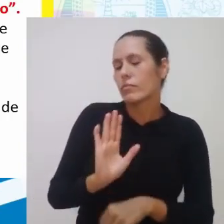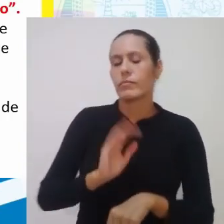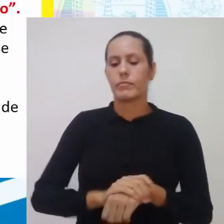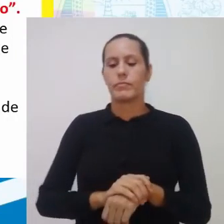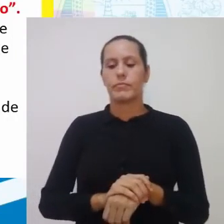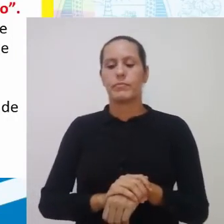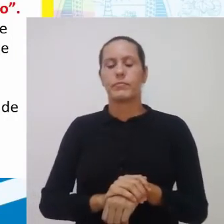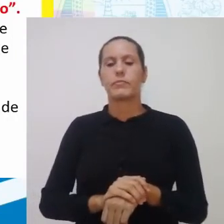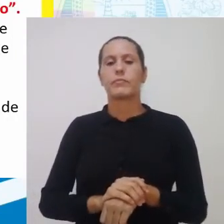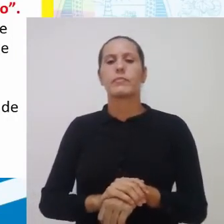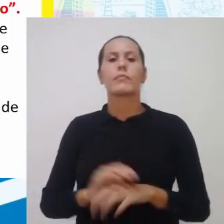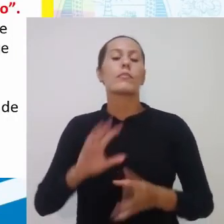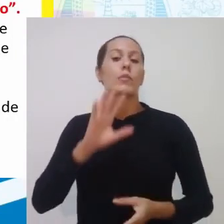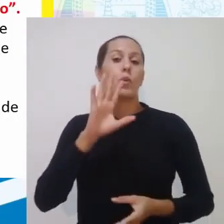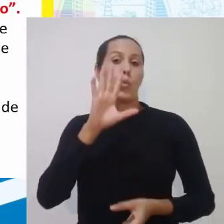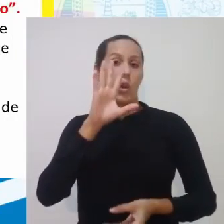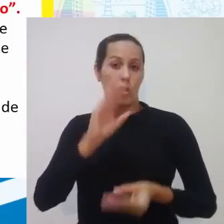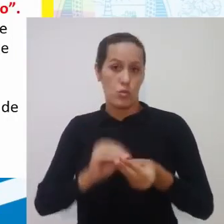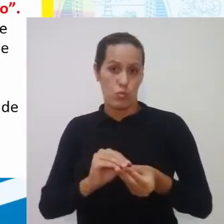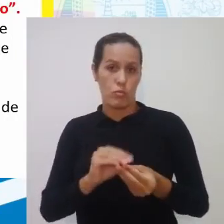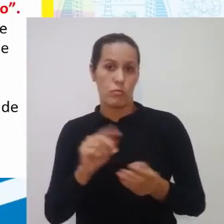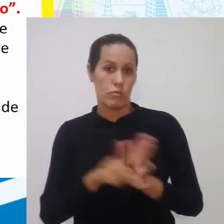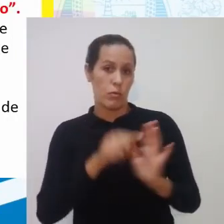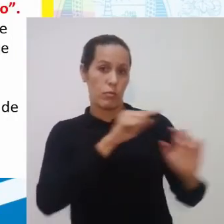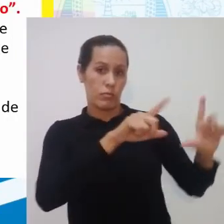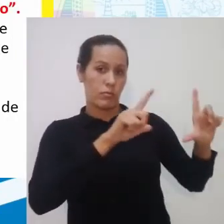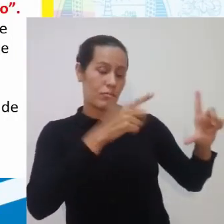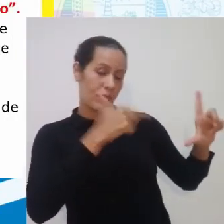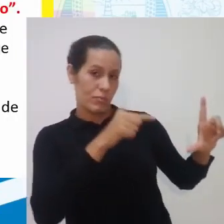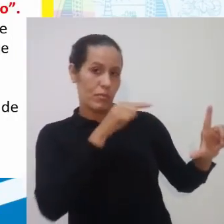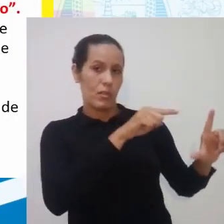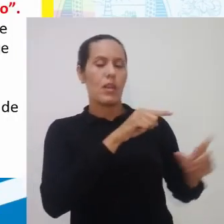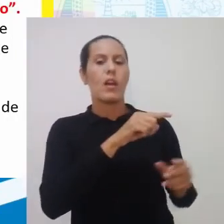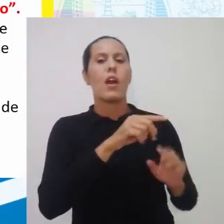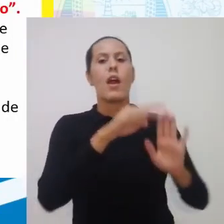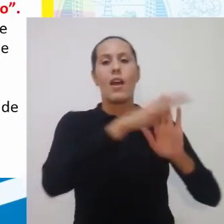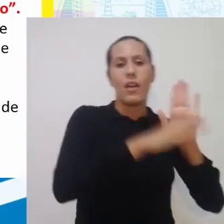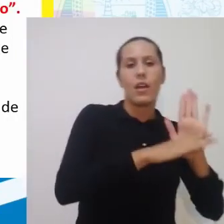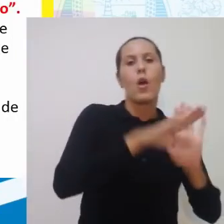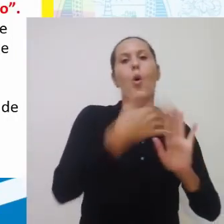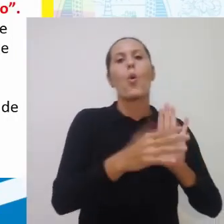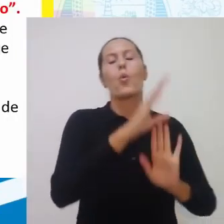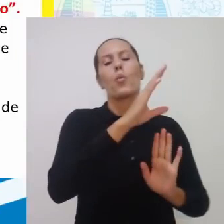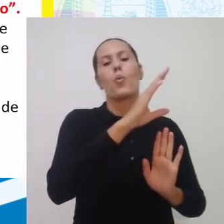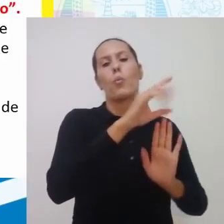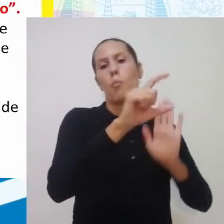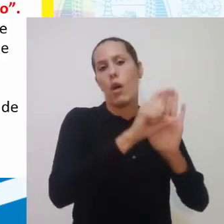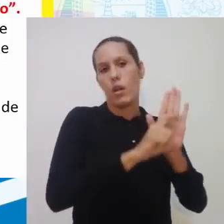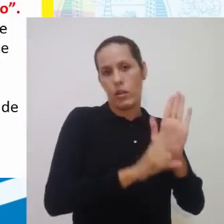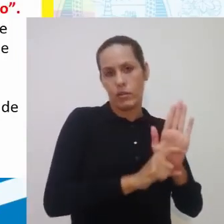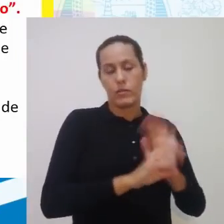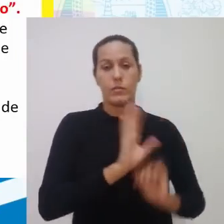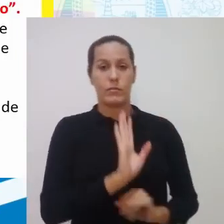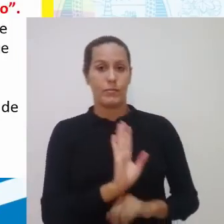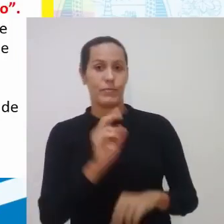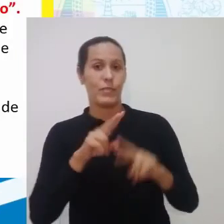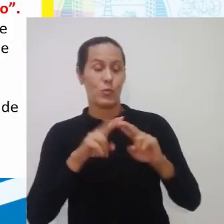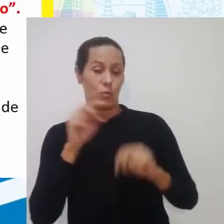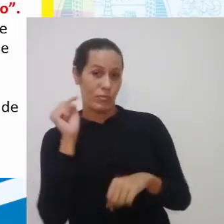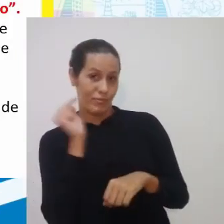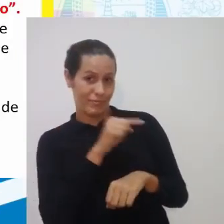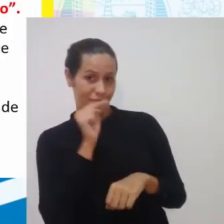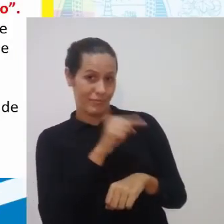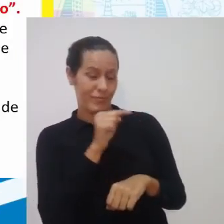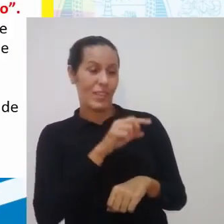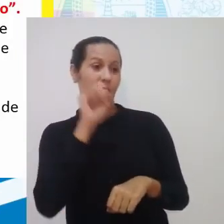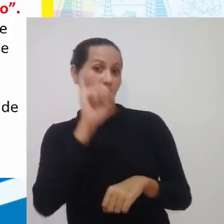verdade. O resumo feito pelo meme está no formato de parágrafos ou de tópicos. Nesse caso, como o meme